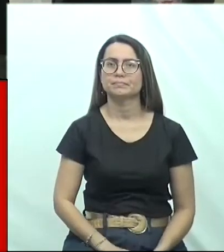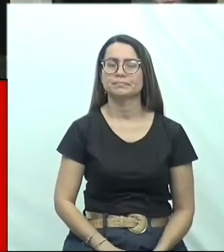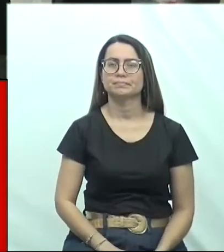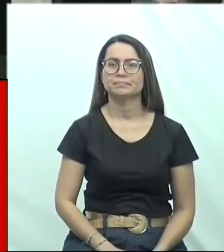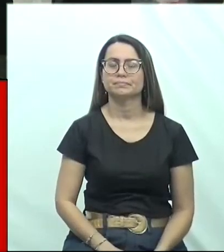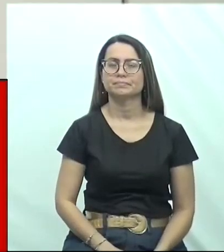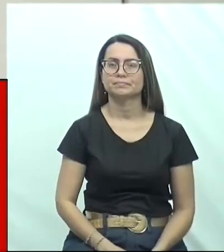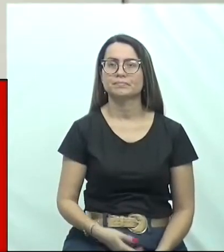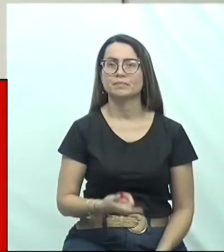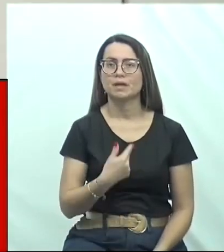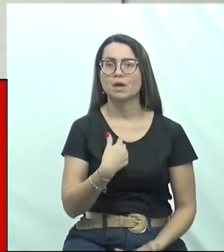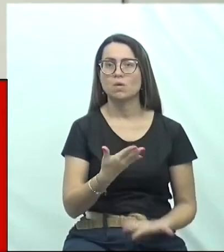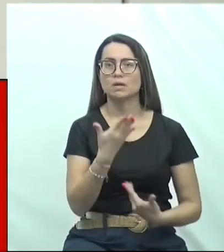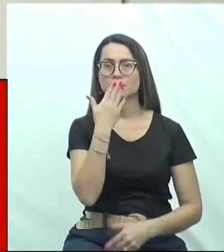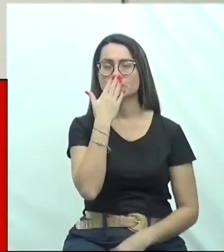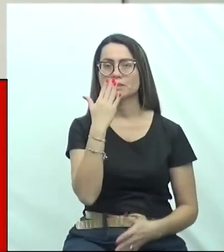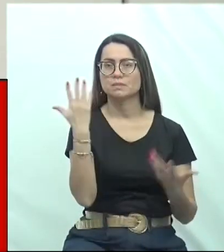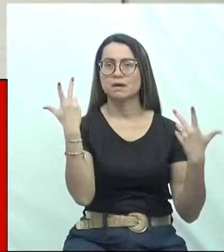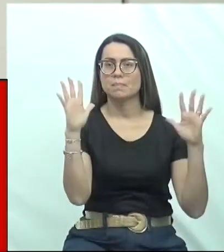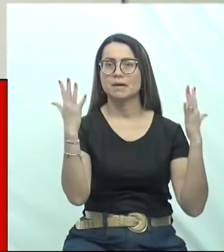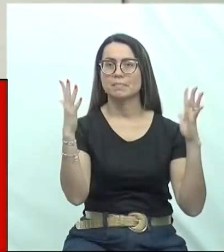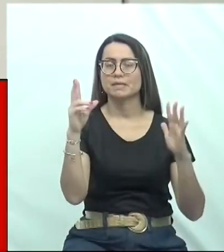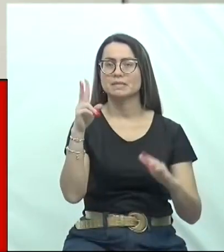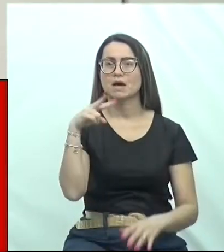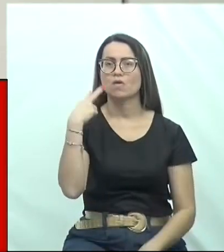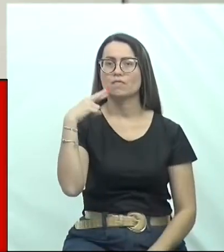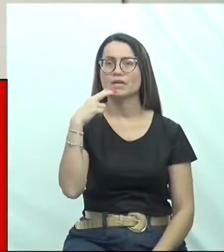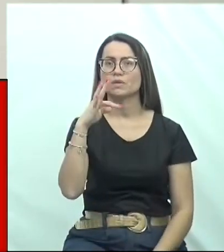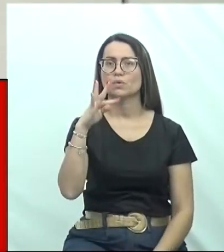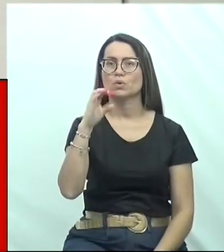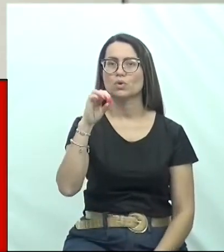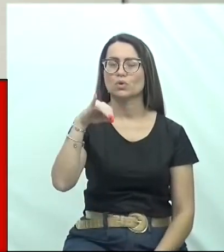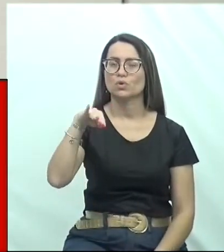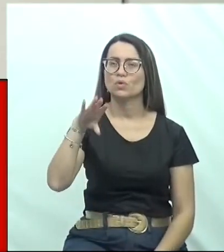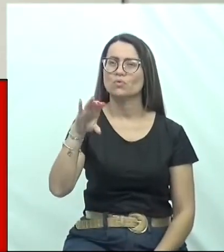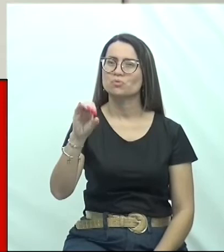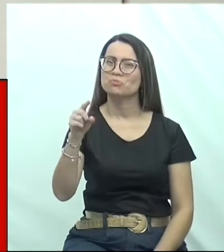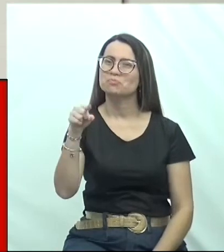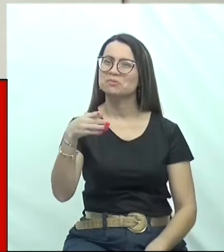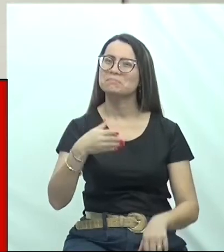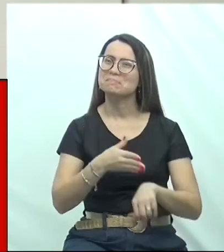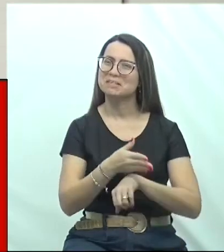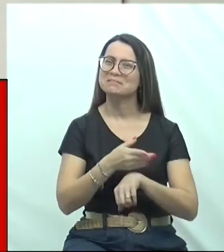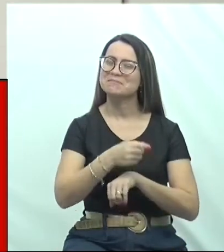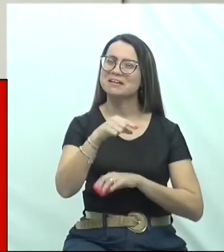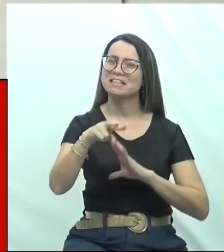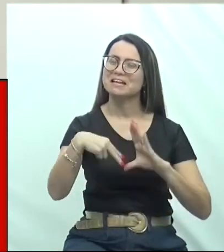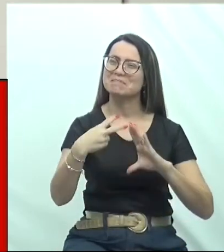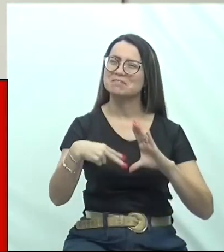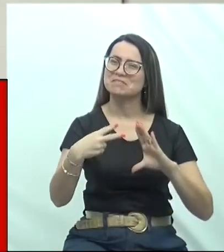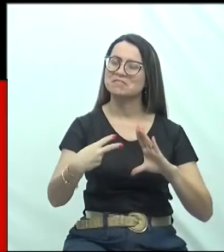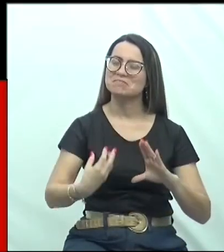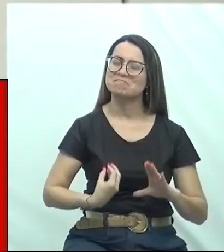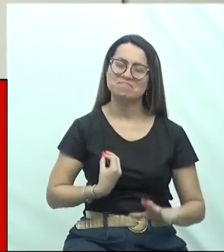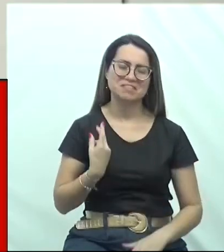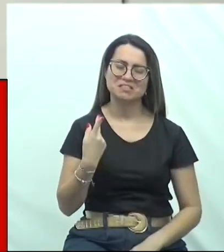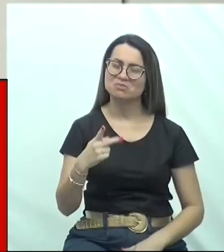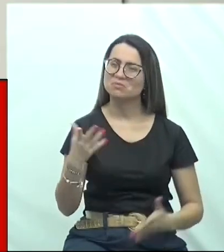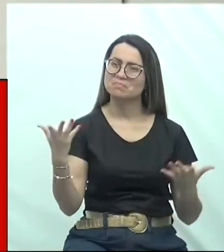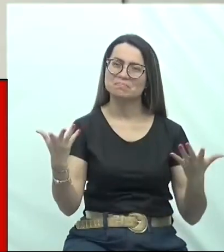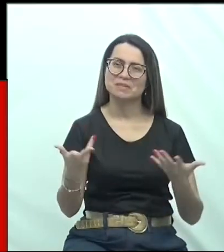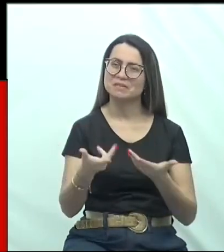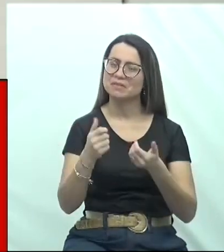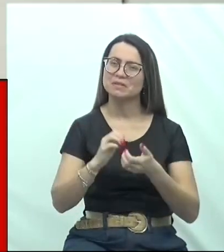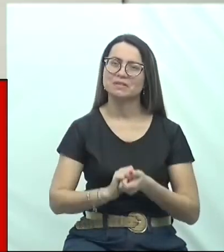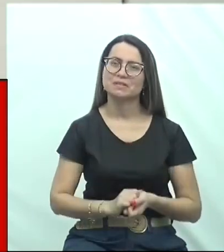Minha questão de ordem é só para parabenizar o vereador Toninho da Figueira pela sua passagem aqui nessa casa. Espero que volte,